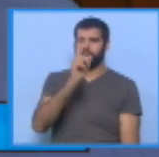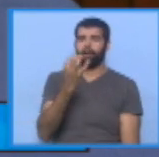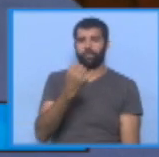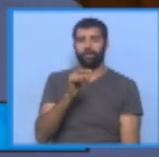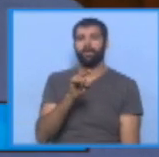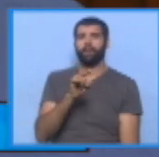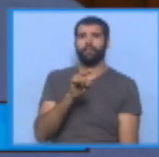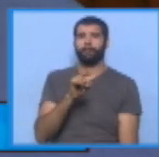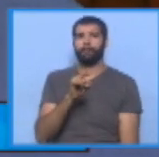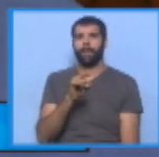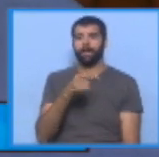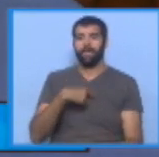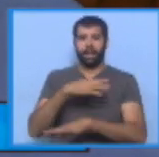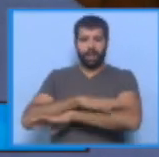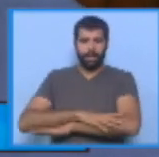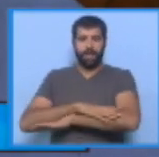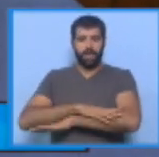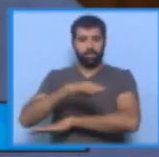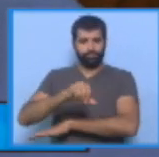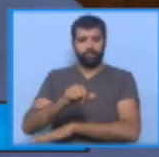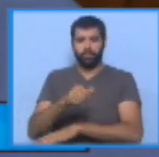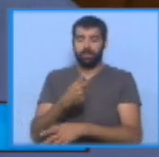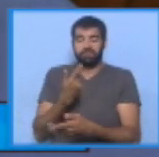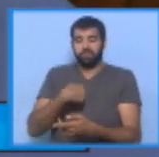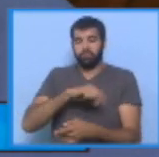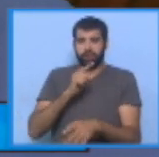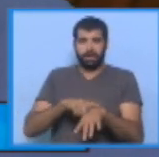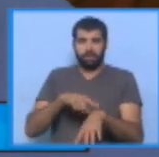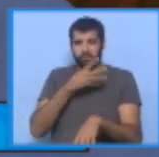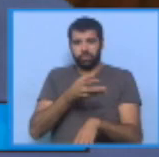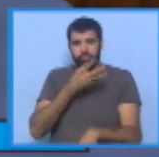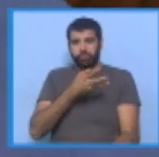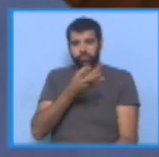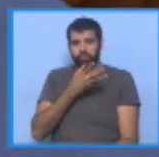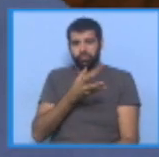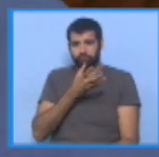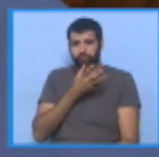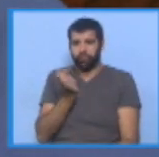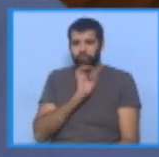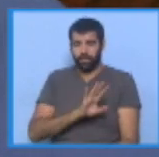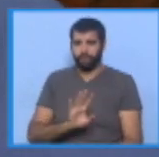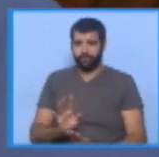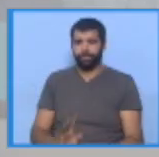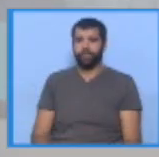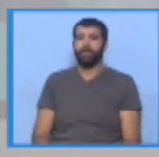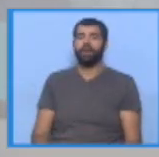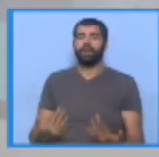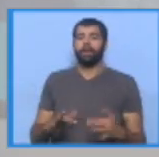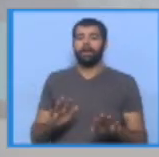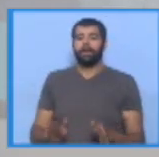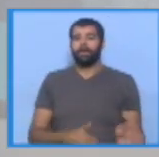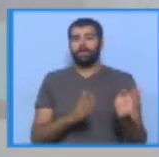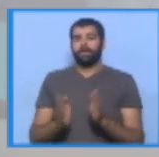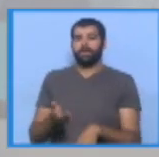mais em Lamego, por razões que agora não temos tempo para descrever. Mas, de facto, desde o